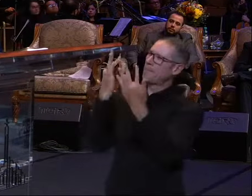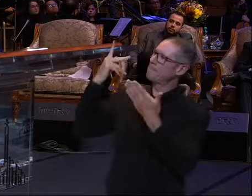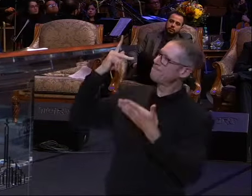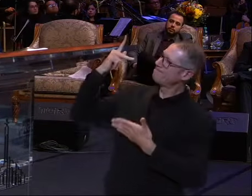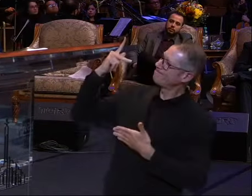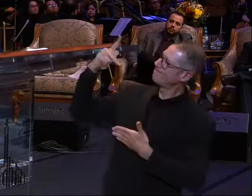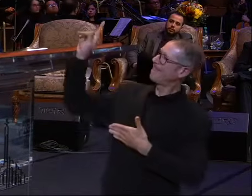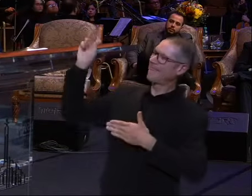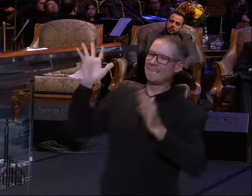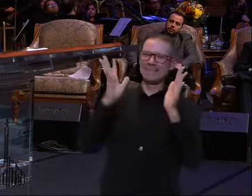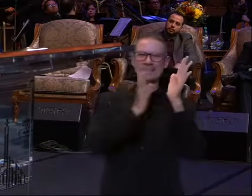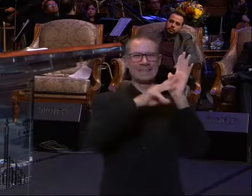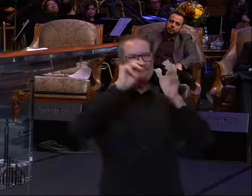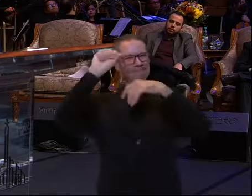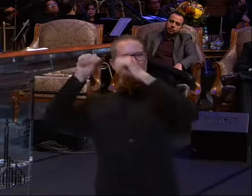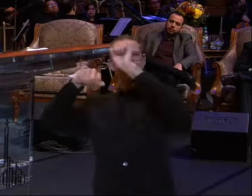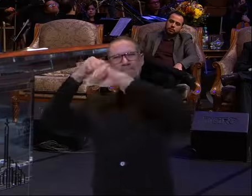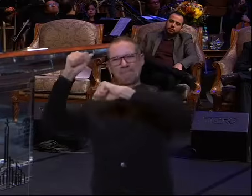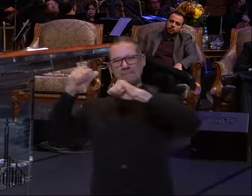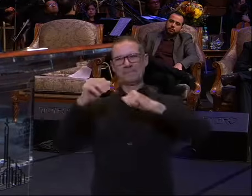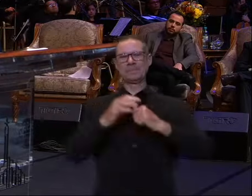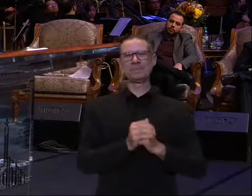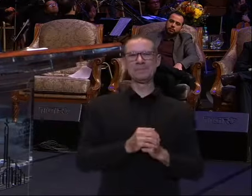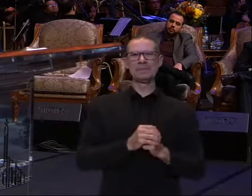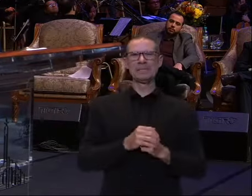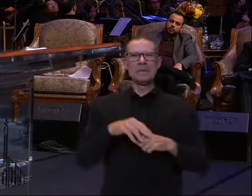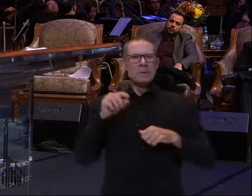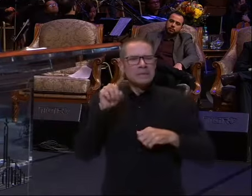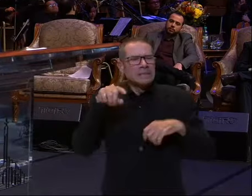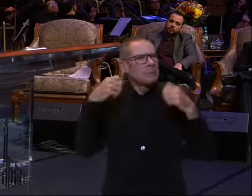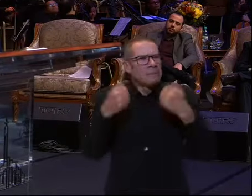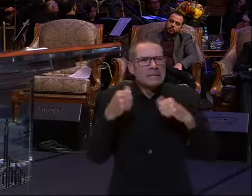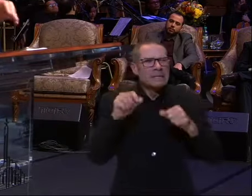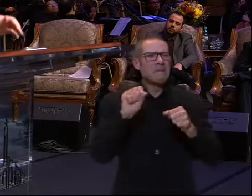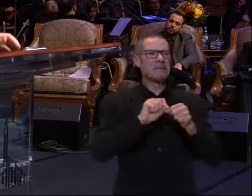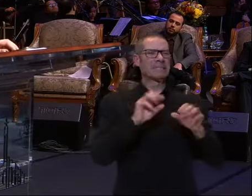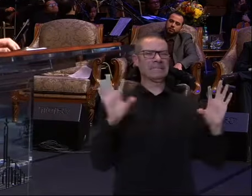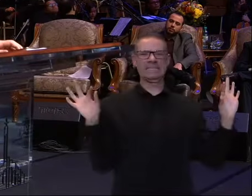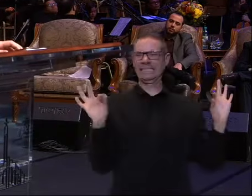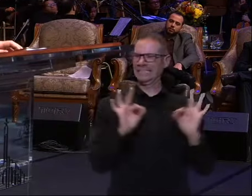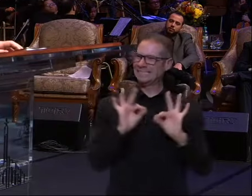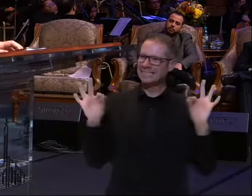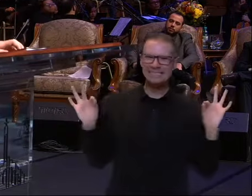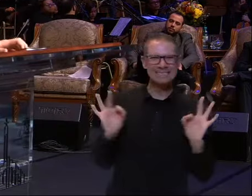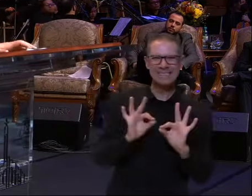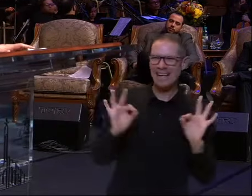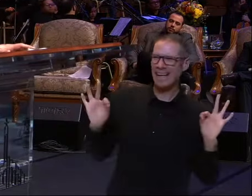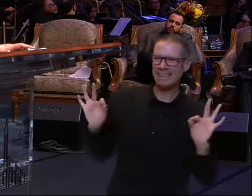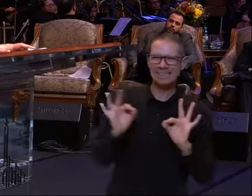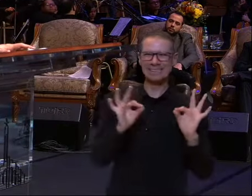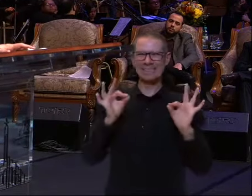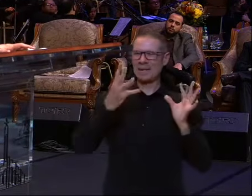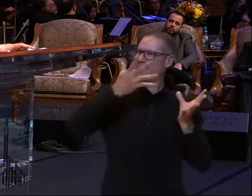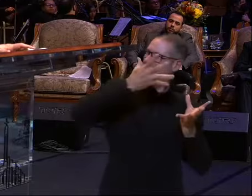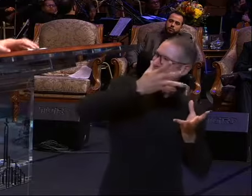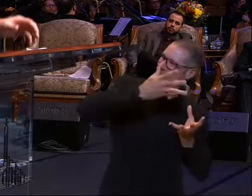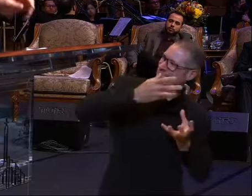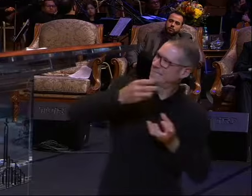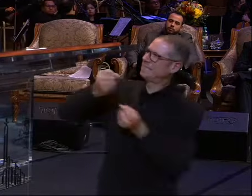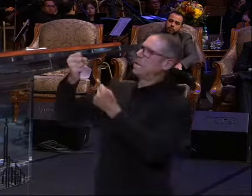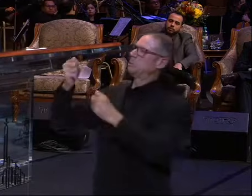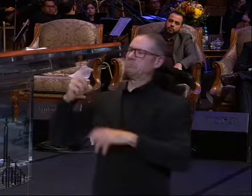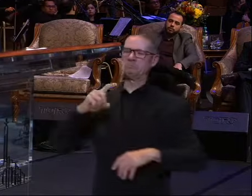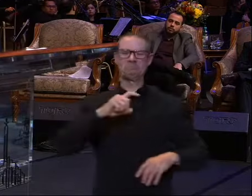dele. Aleluia! Você não precisa fazer mais nada para ser aceito por